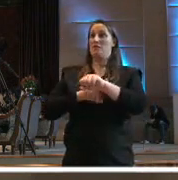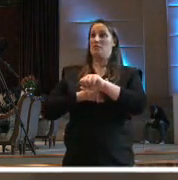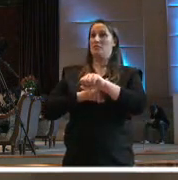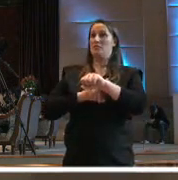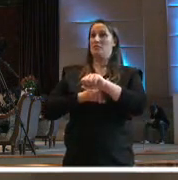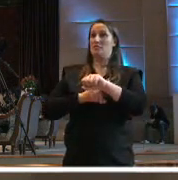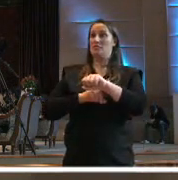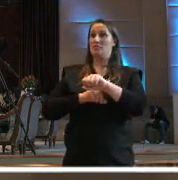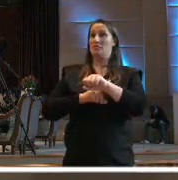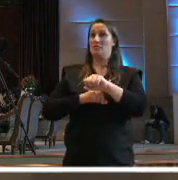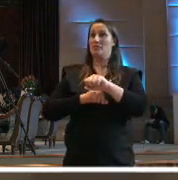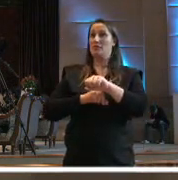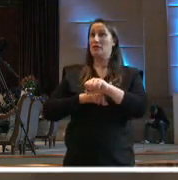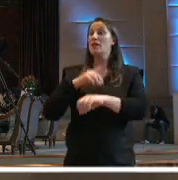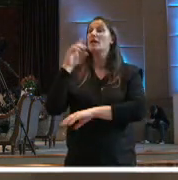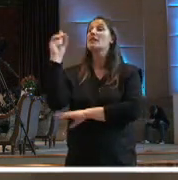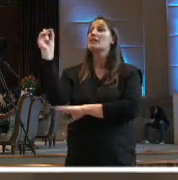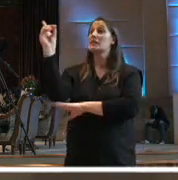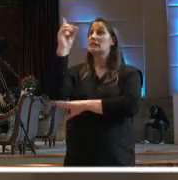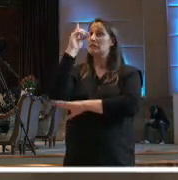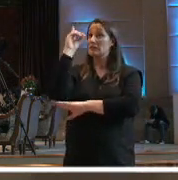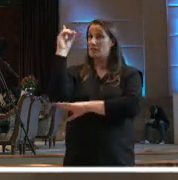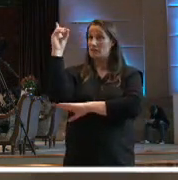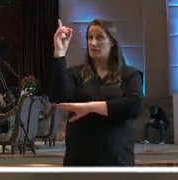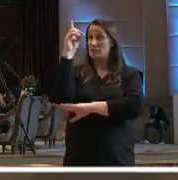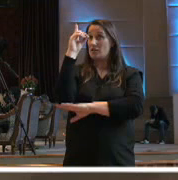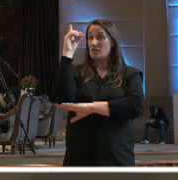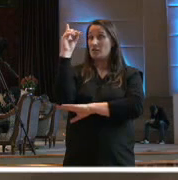É interessante que Davi, depois de tudo ter